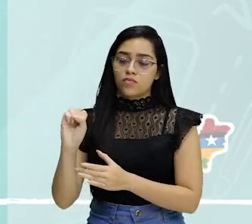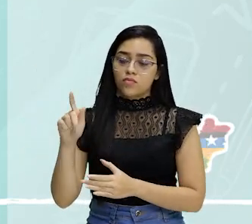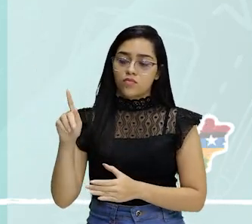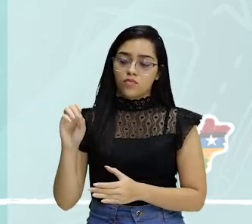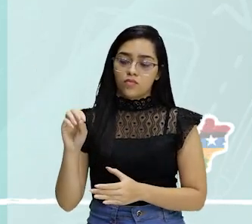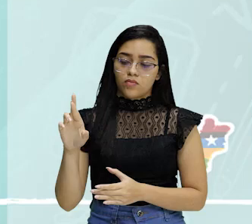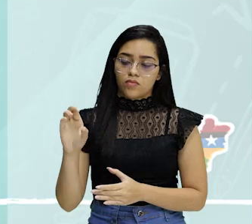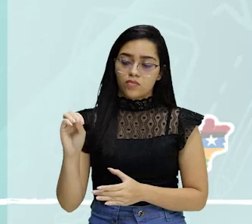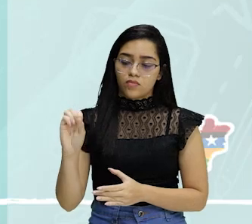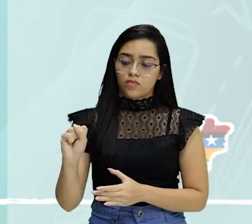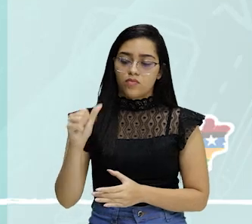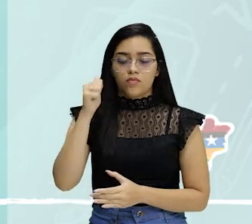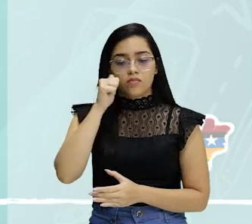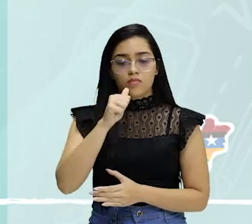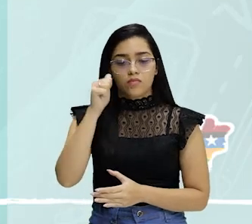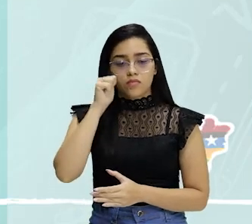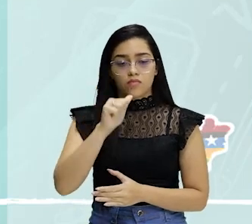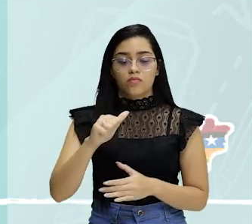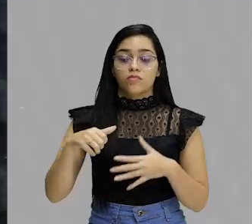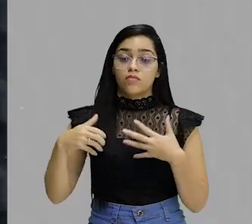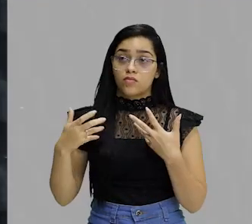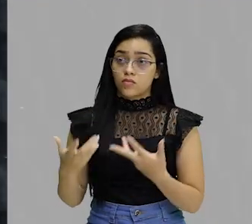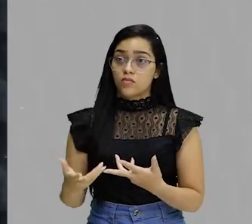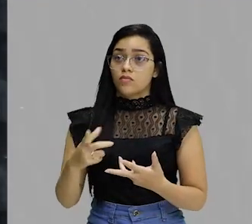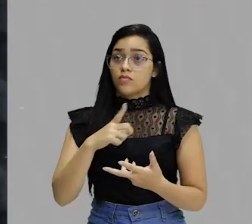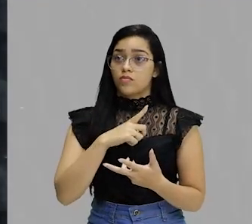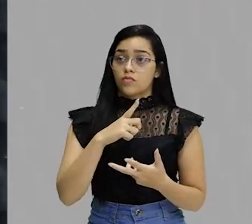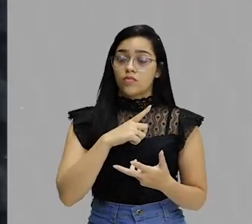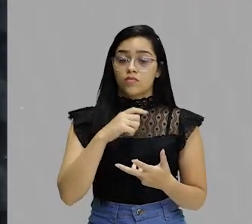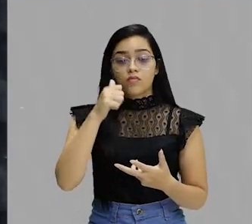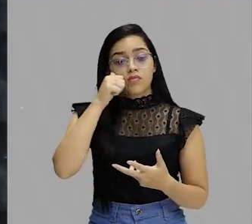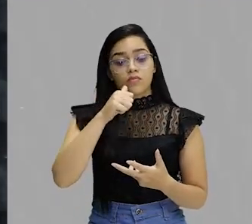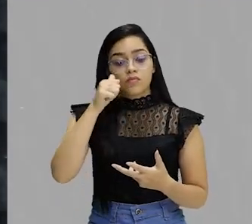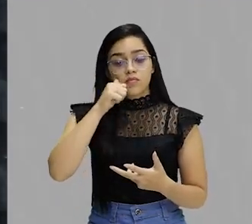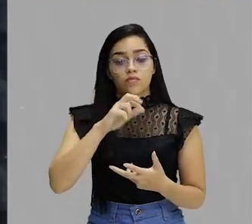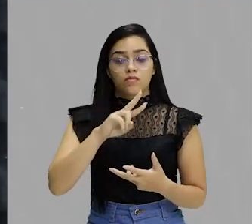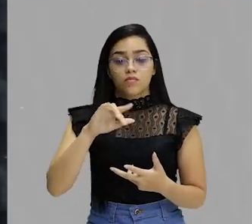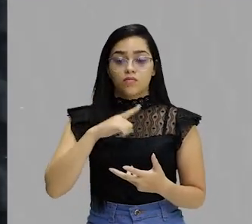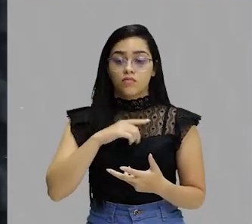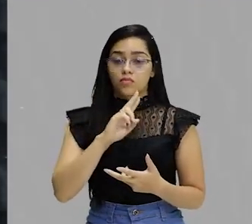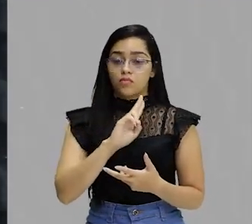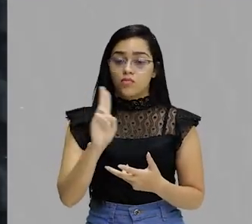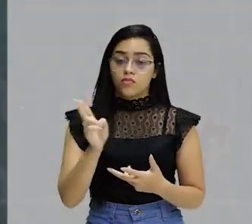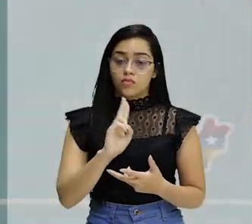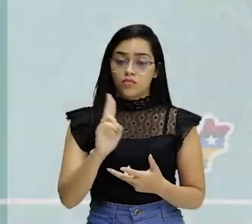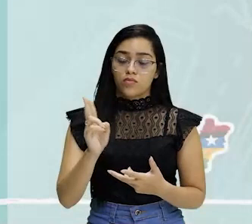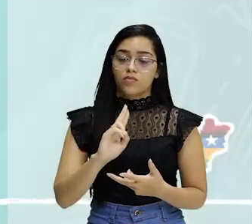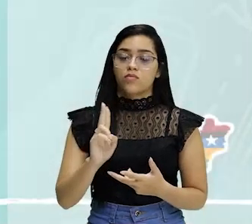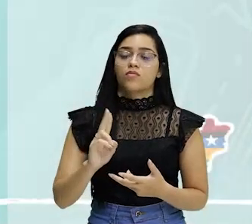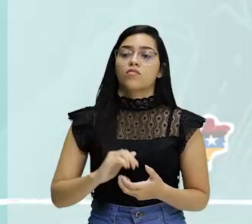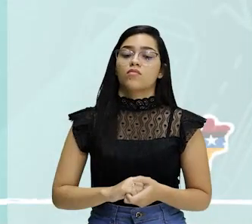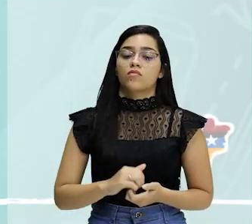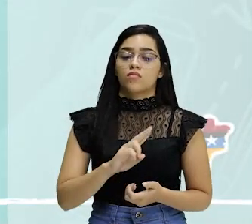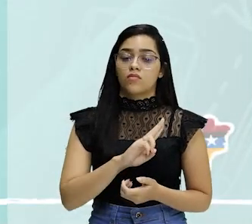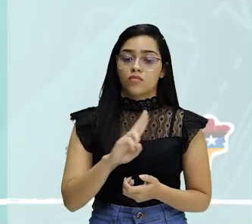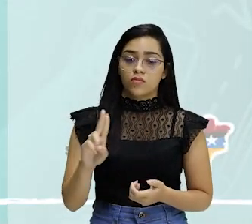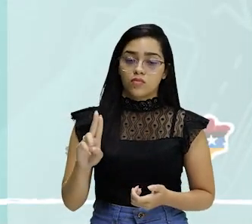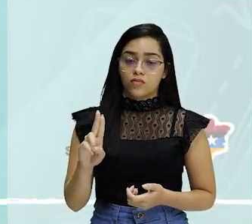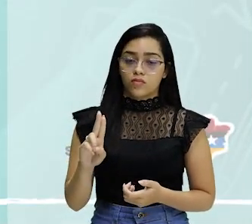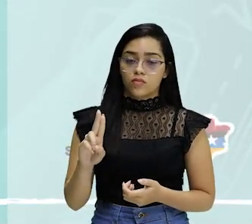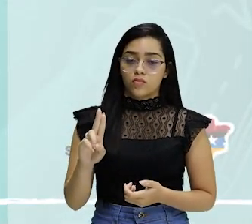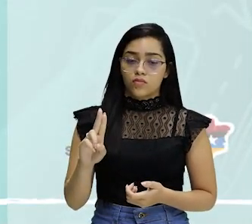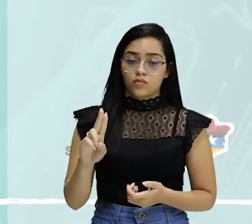esporos femininos. No caso do esporo feminino, ele vai ter nome, vai se chamar